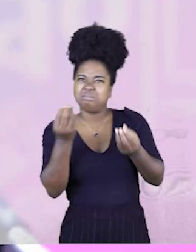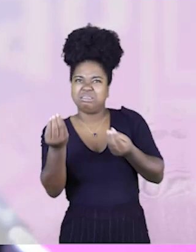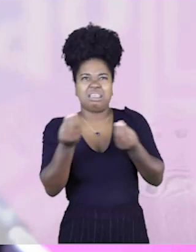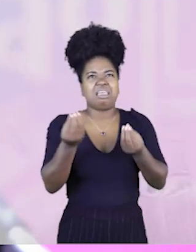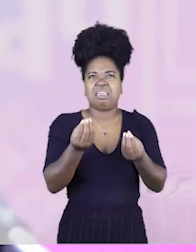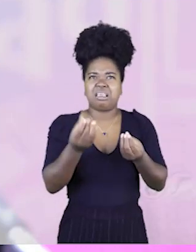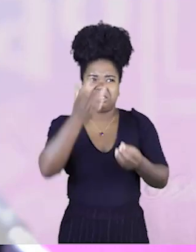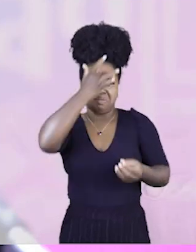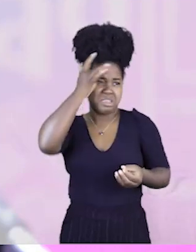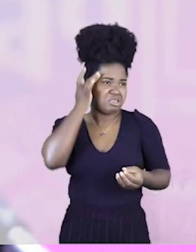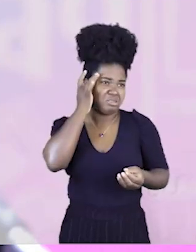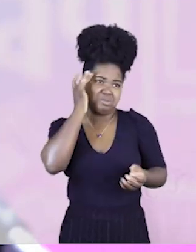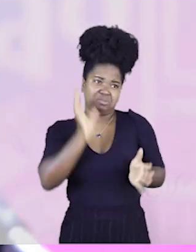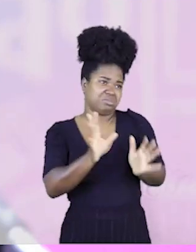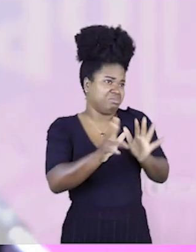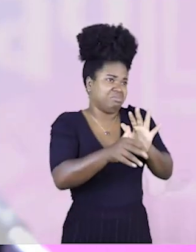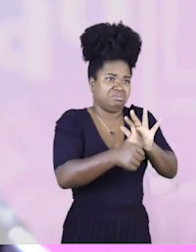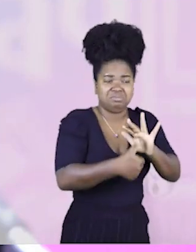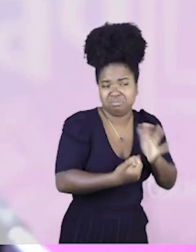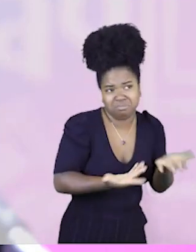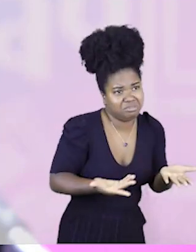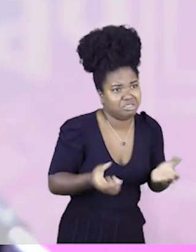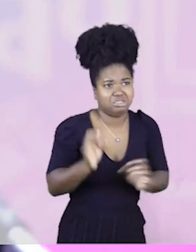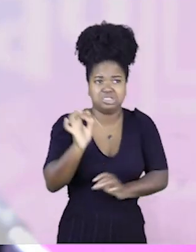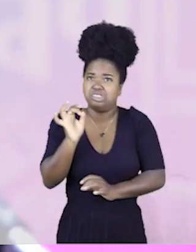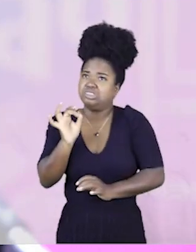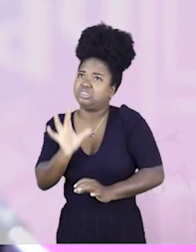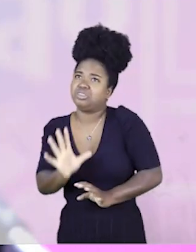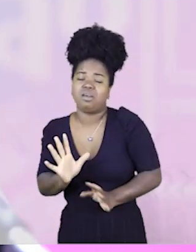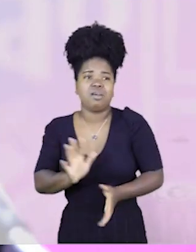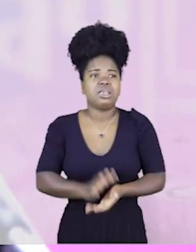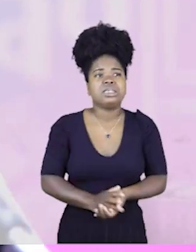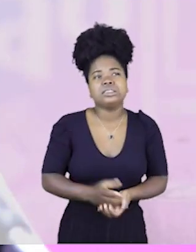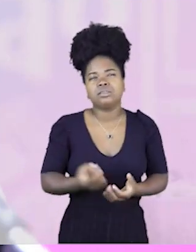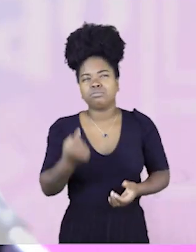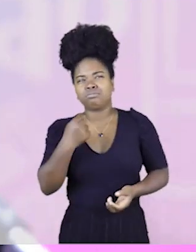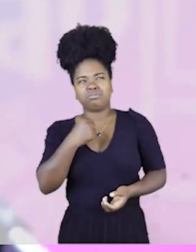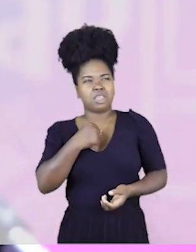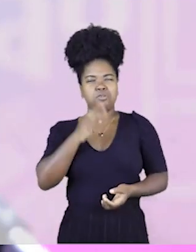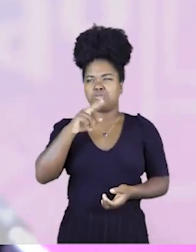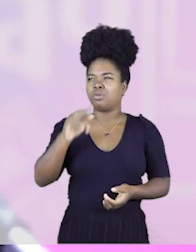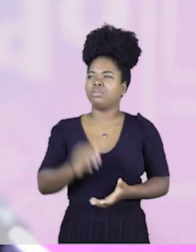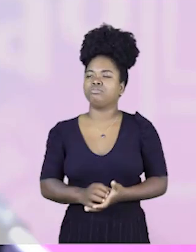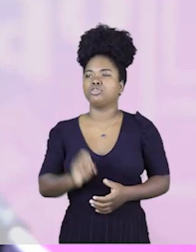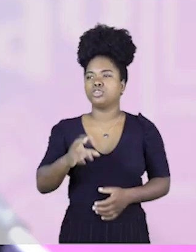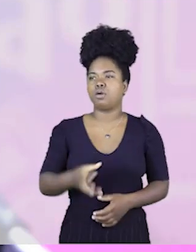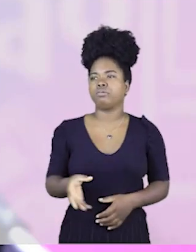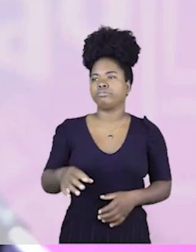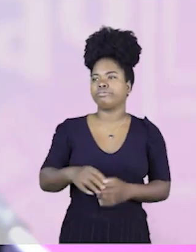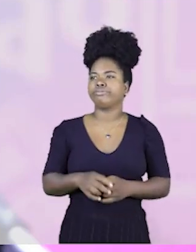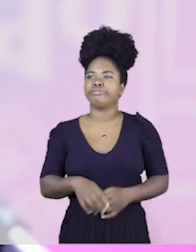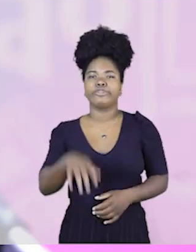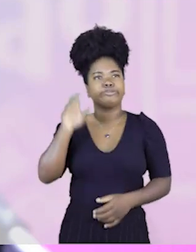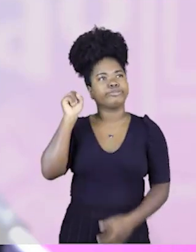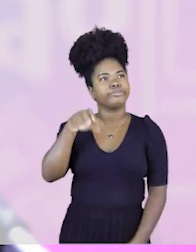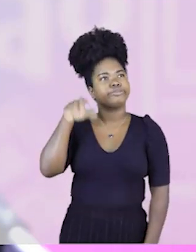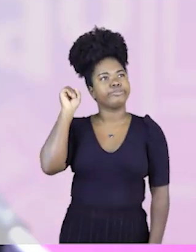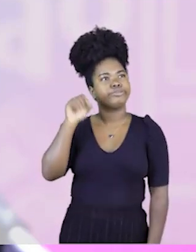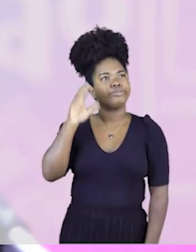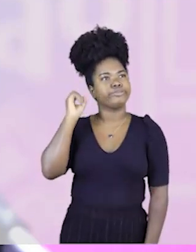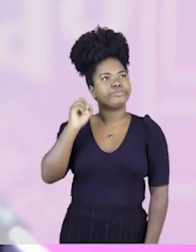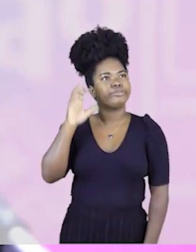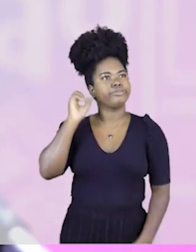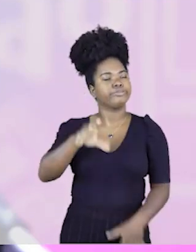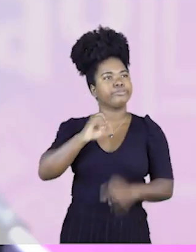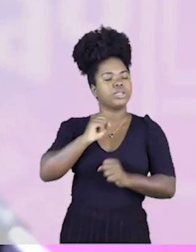tipo de comentário. Só que eu nunca me contentei apenas com ouvir. Então eu sempre fui atrás para saber realmente o que era e